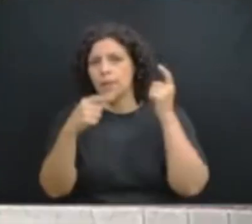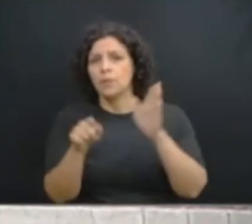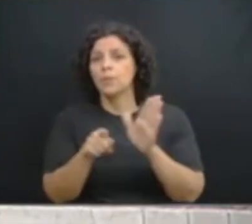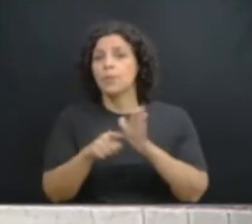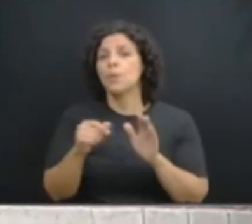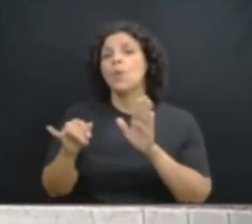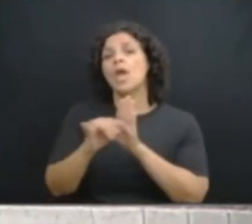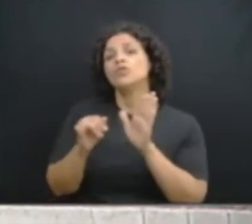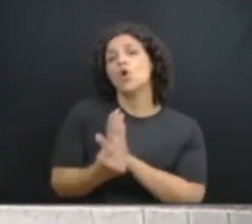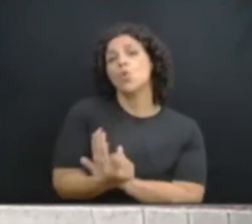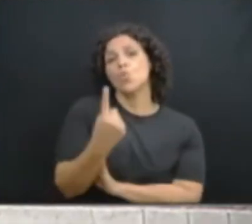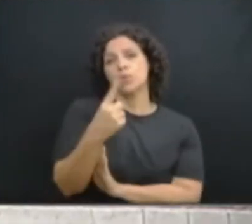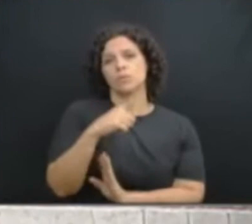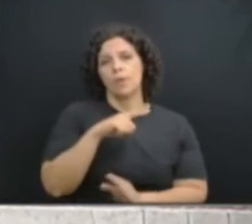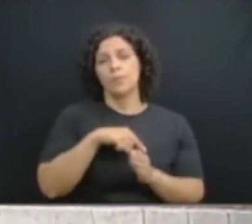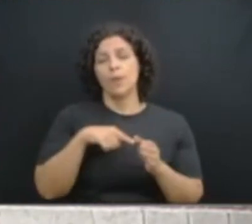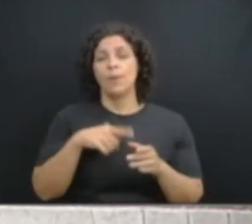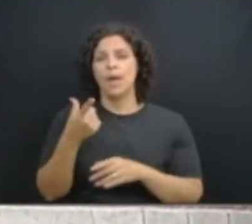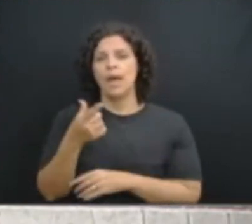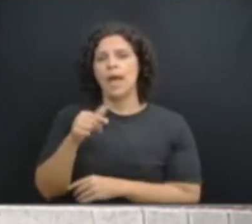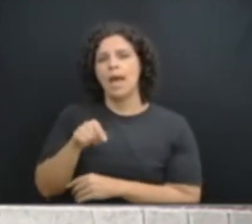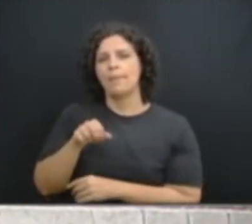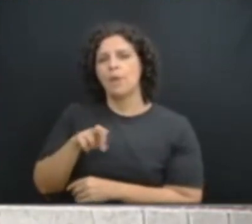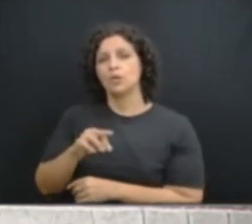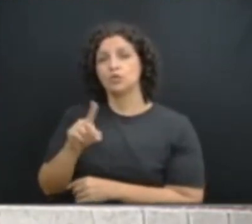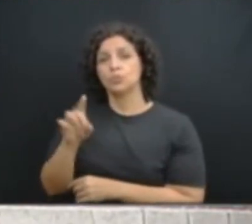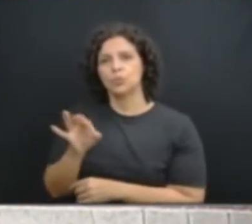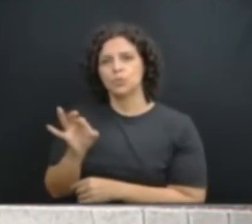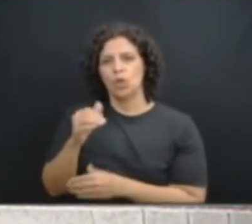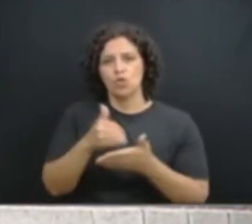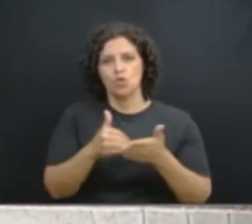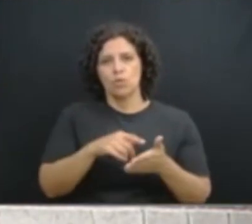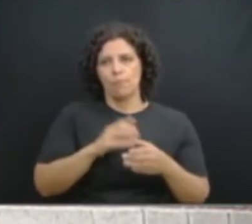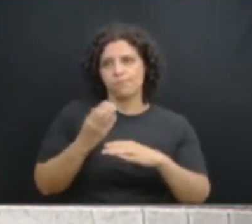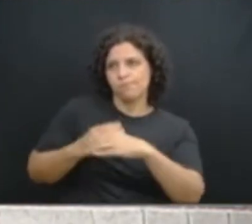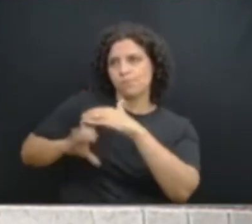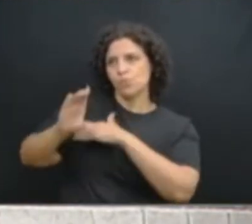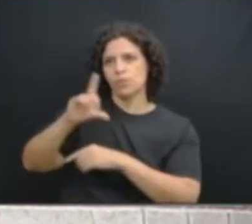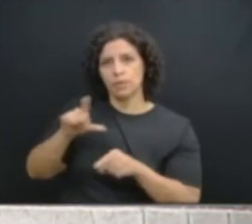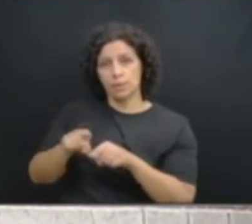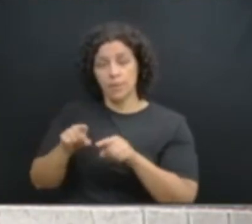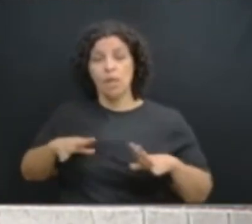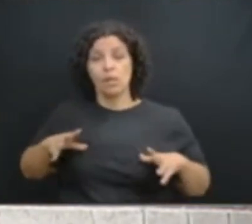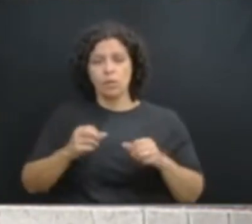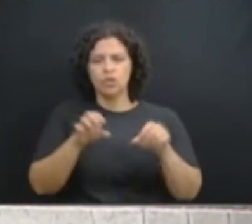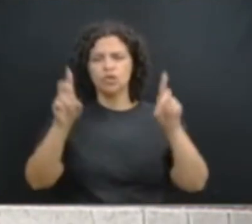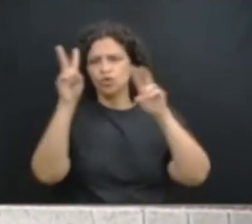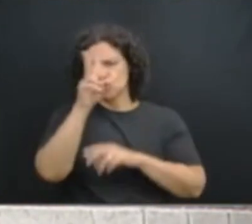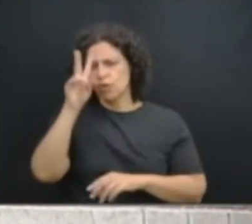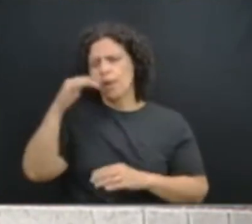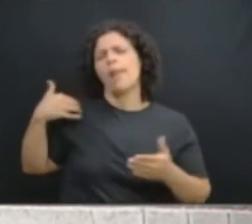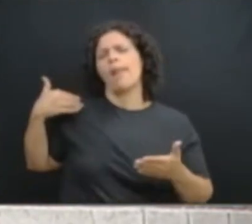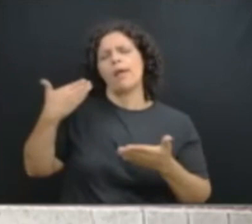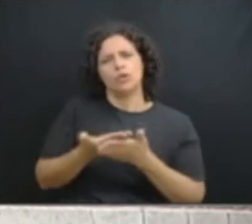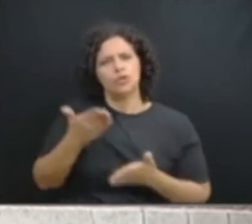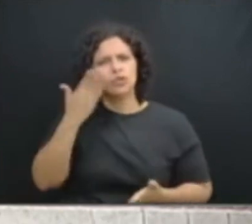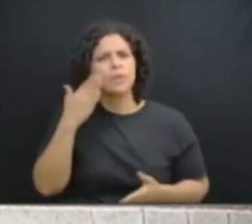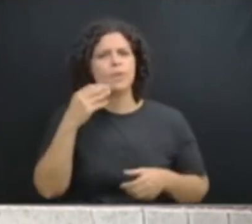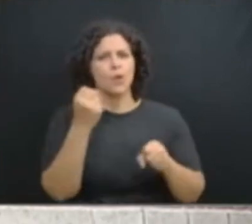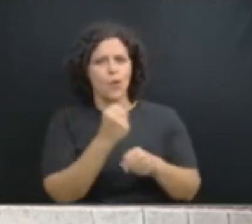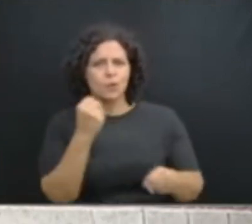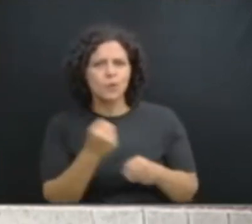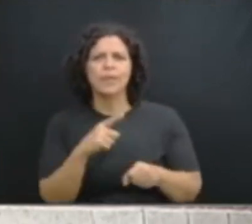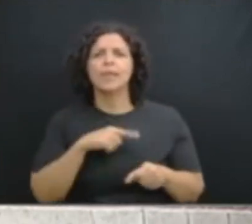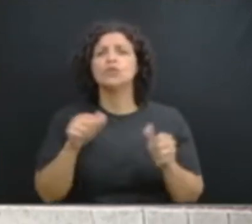era um só, aporte do 1% já de desconto, e toda aquela história que a gente sabe, que construiu-se